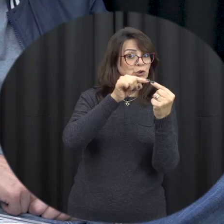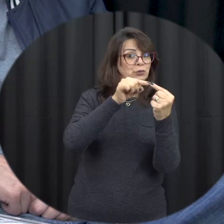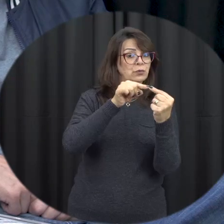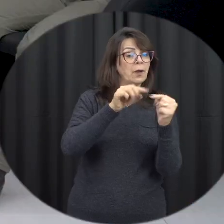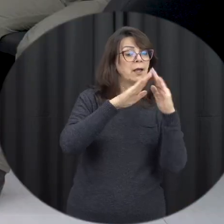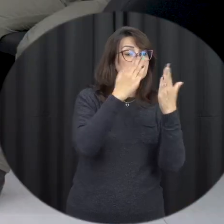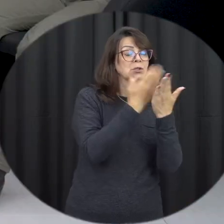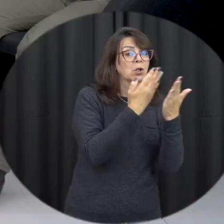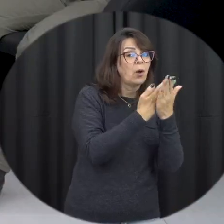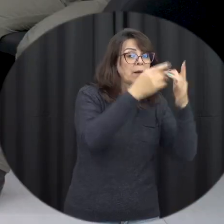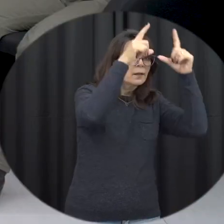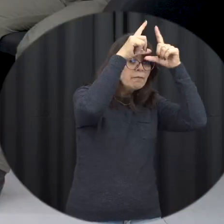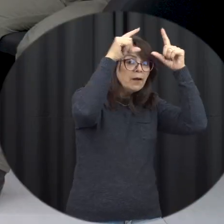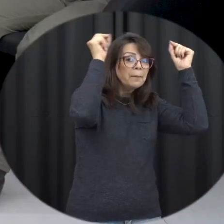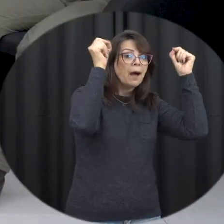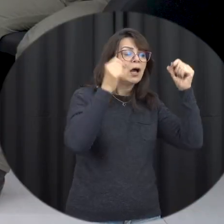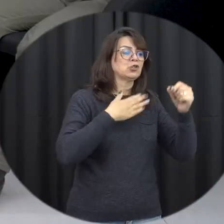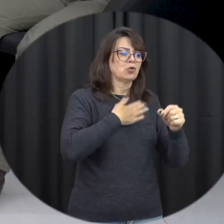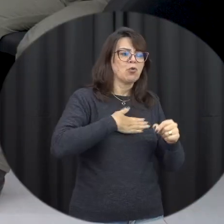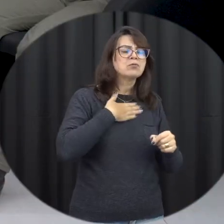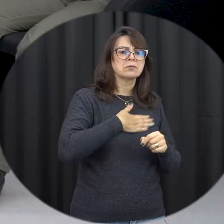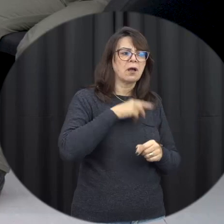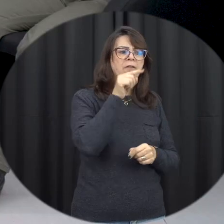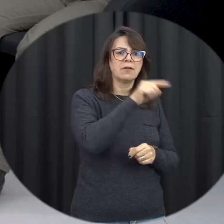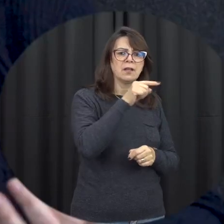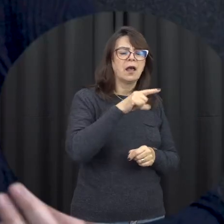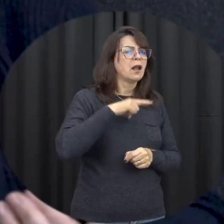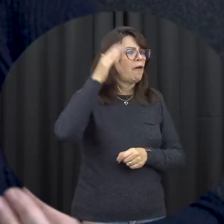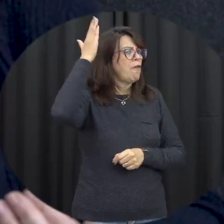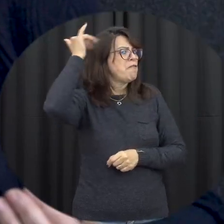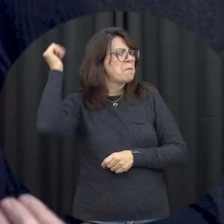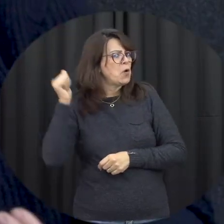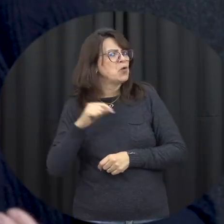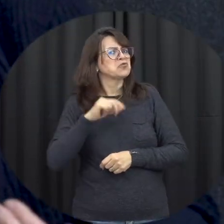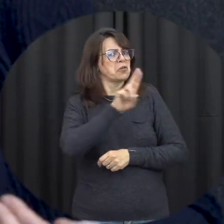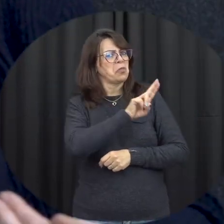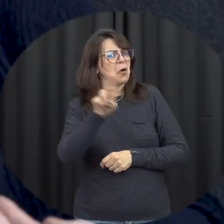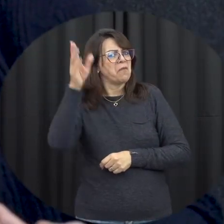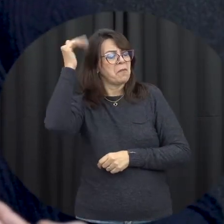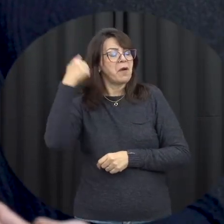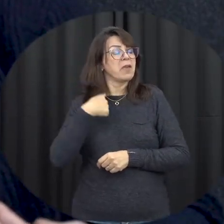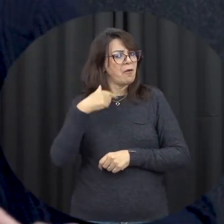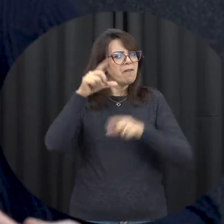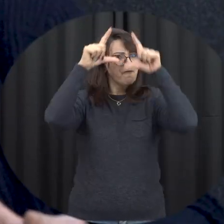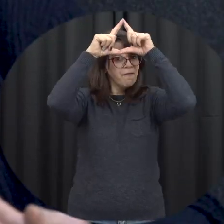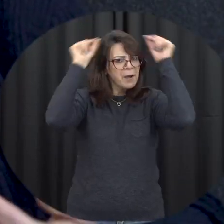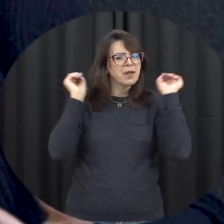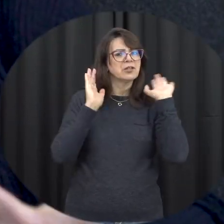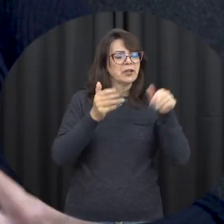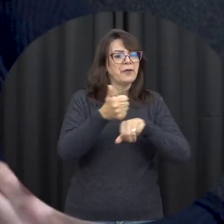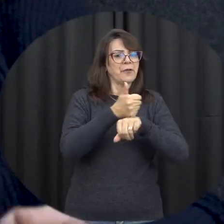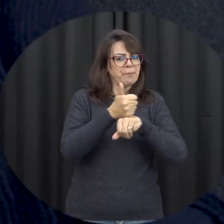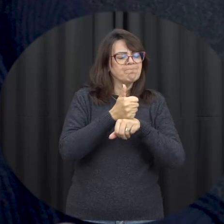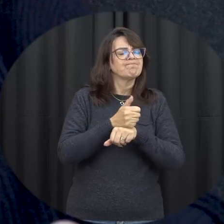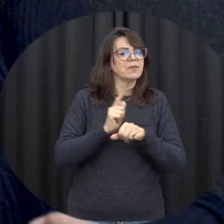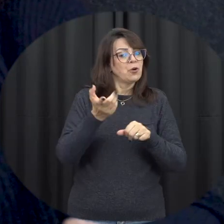Ana Nery, que eu escutava muito dela, tinha um bom renome, eu era enfermeira e eu queria estar na melhor universidade